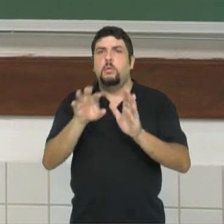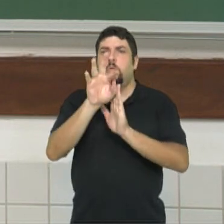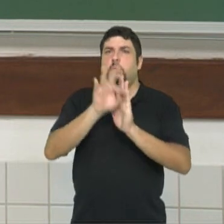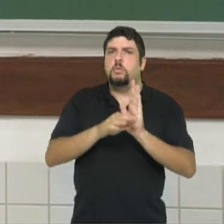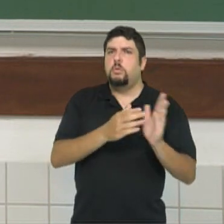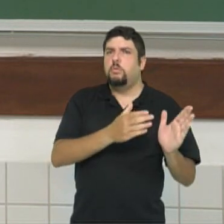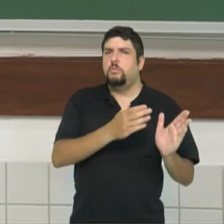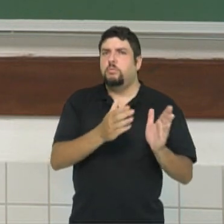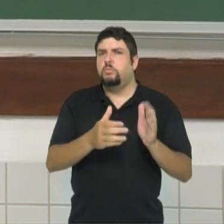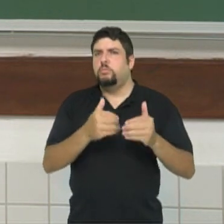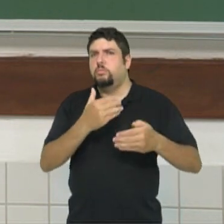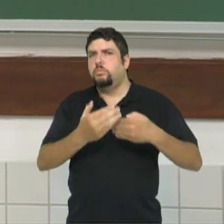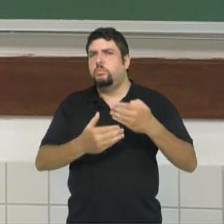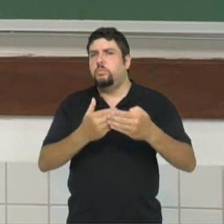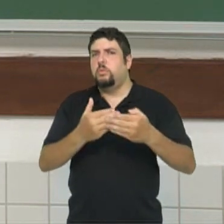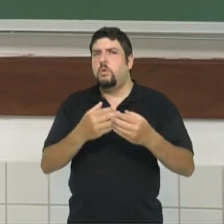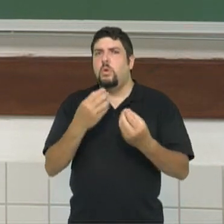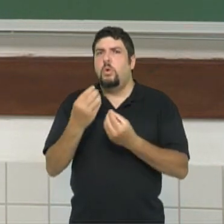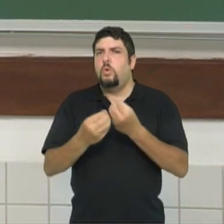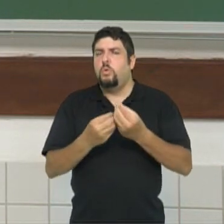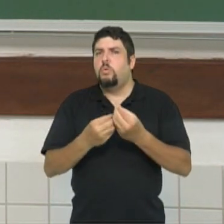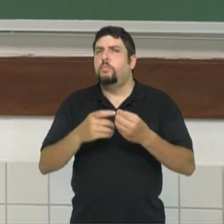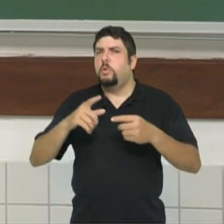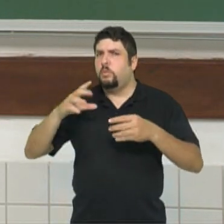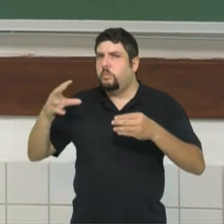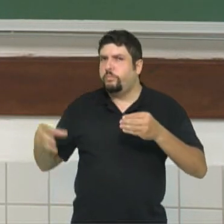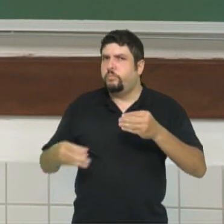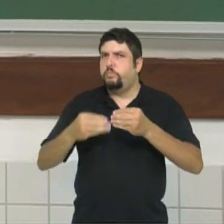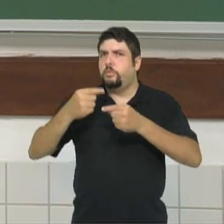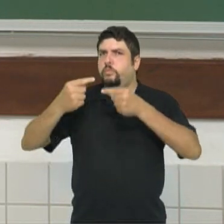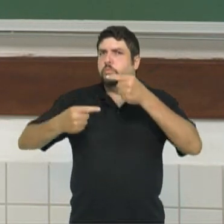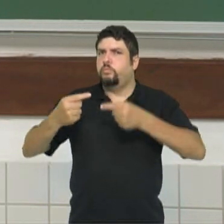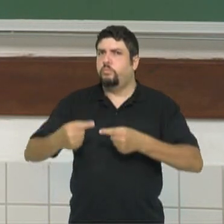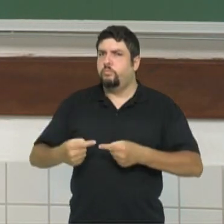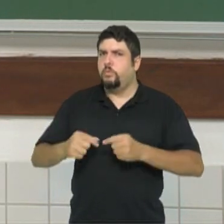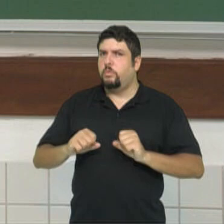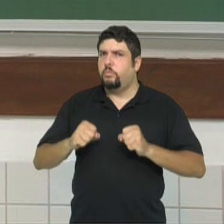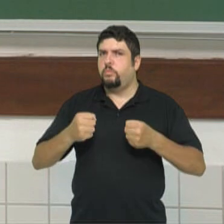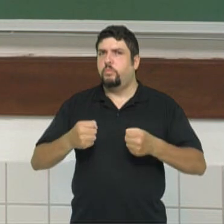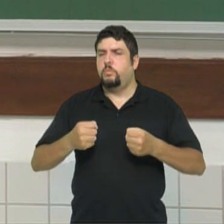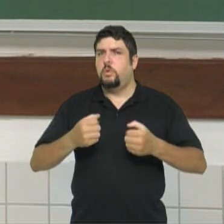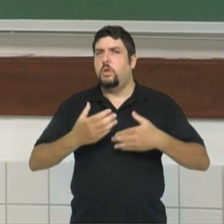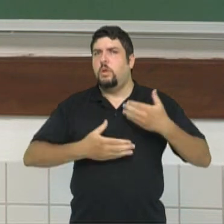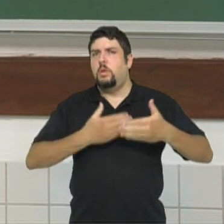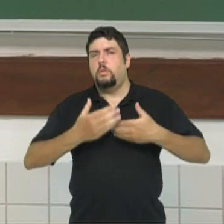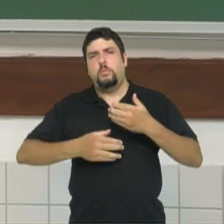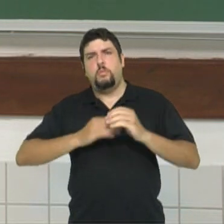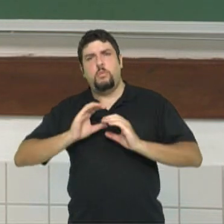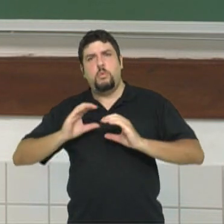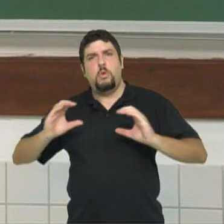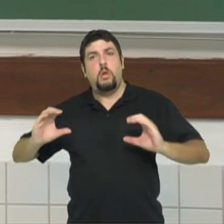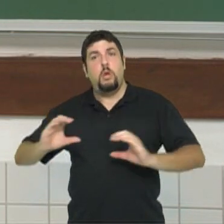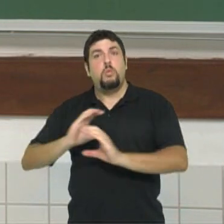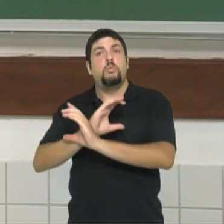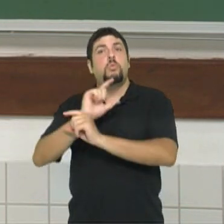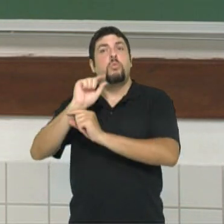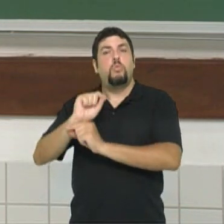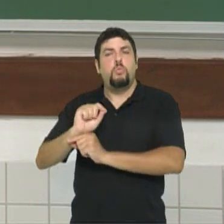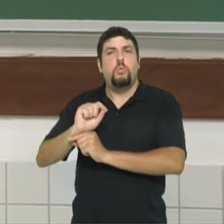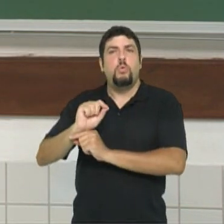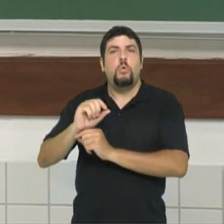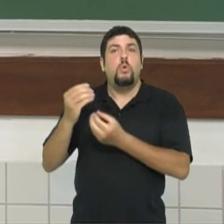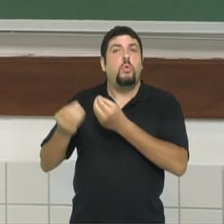redação, ela vai ter que trazer argumentos fortes para defender essa ideia. E lá no final, na conclusão, entrar com o quê? Com